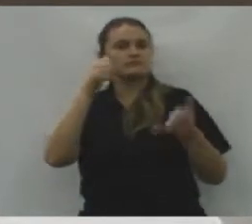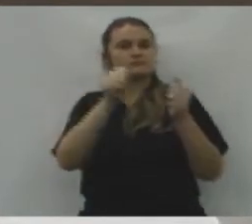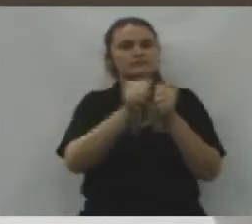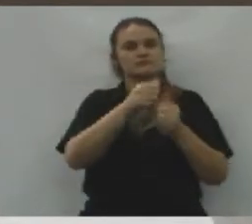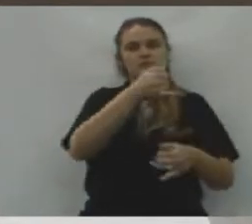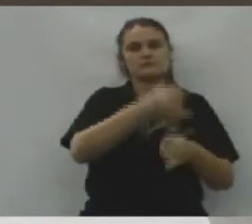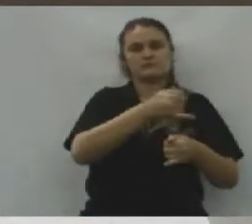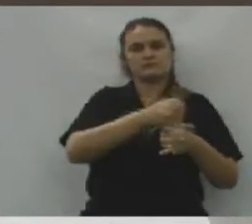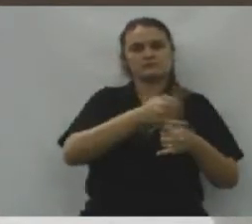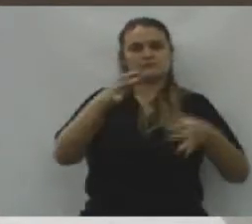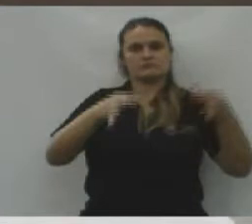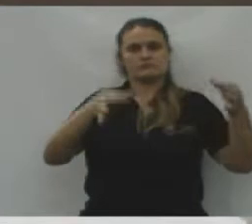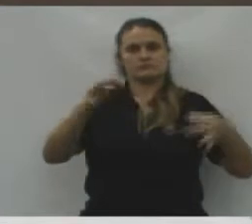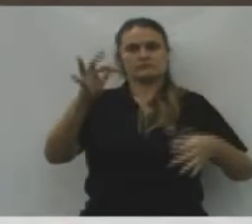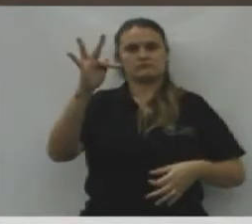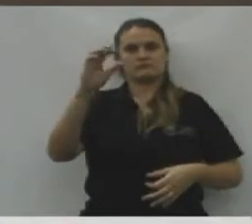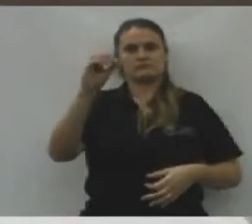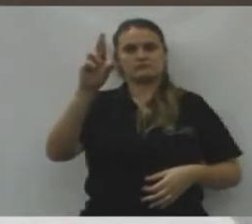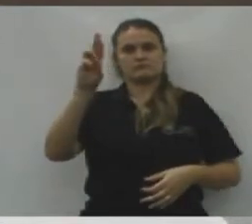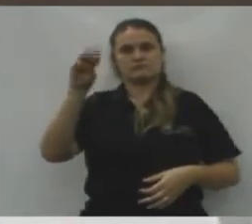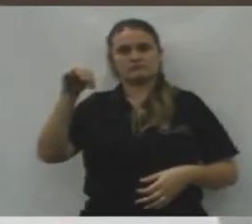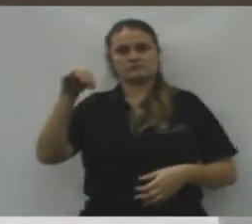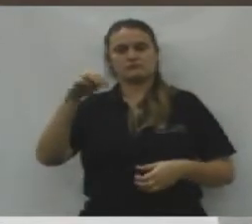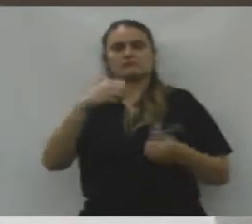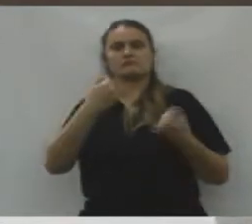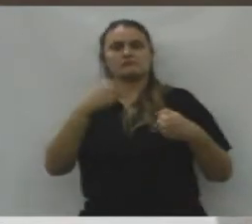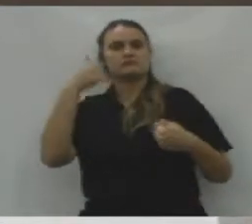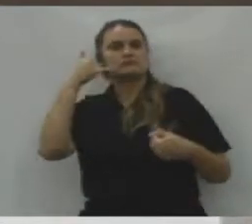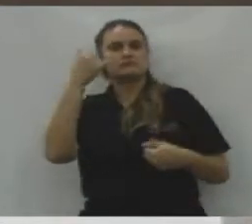direção do fórum pelo fone